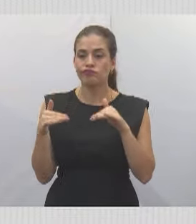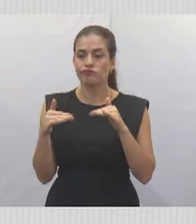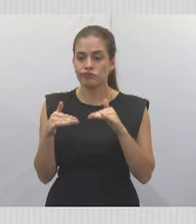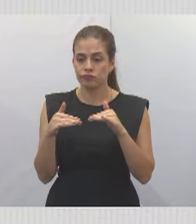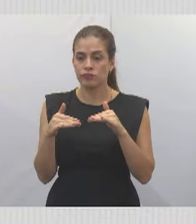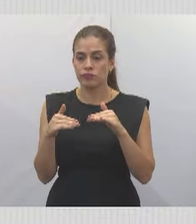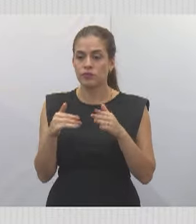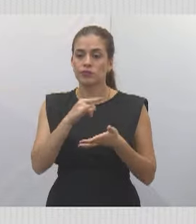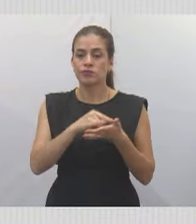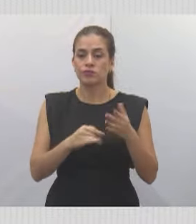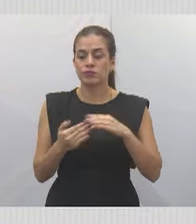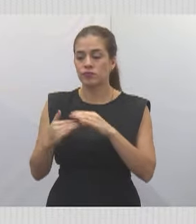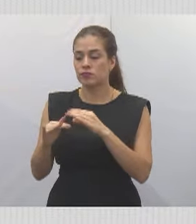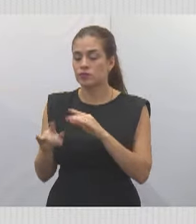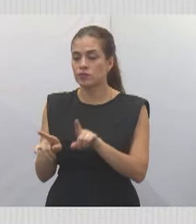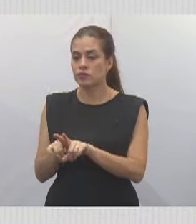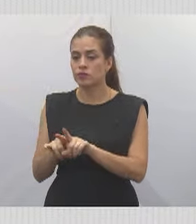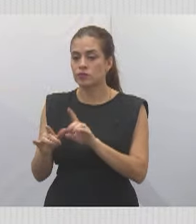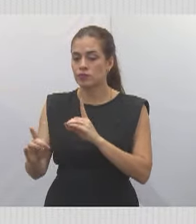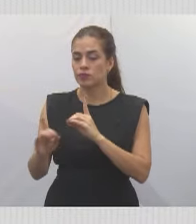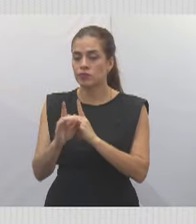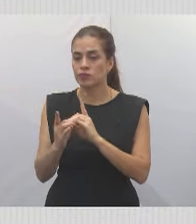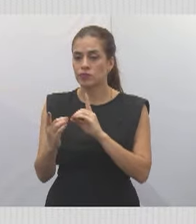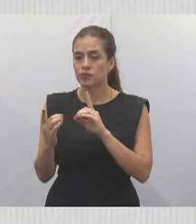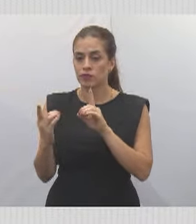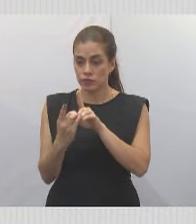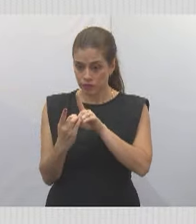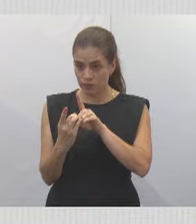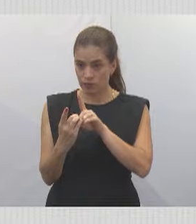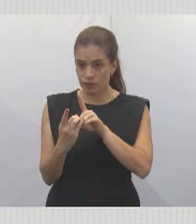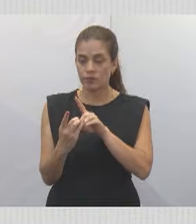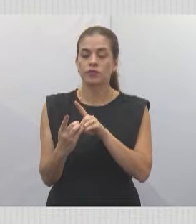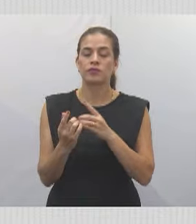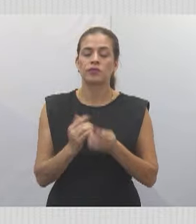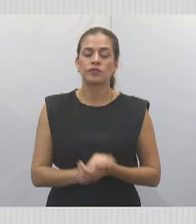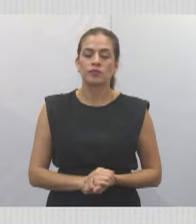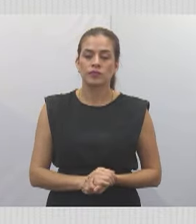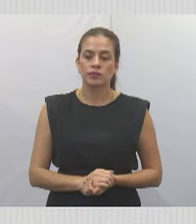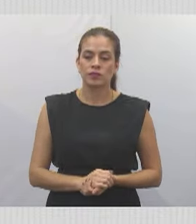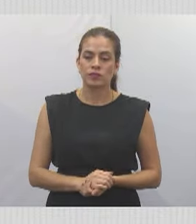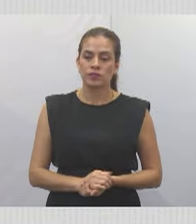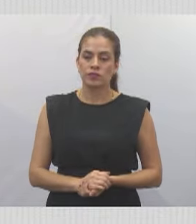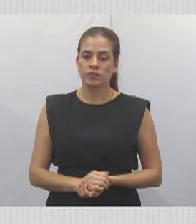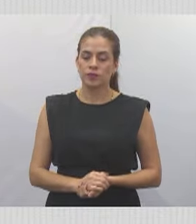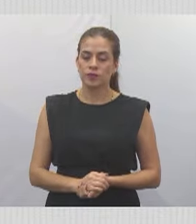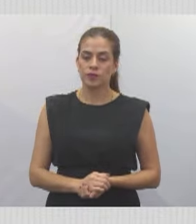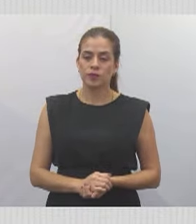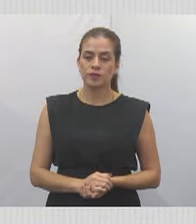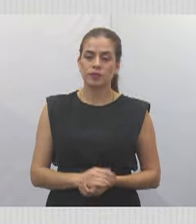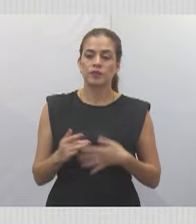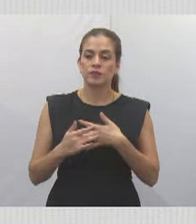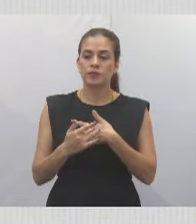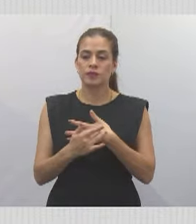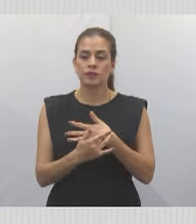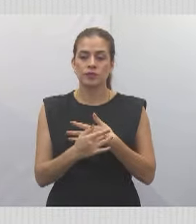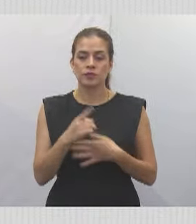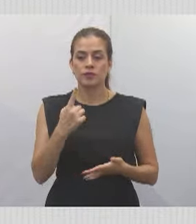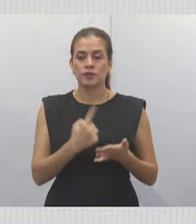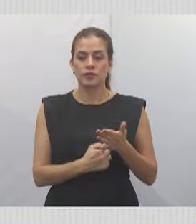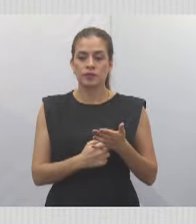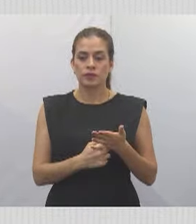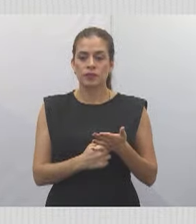os encaminhamentos e atendimentos, melhorando o acesso à população. Pode passar para a gente. Exames agendados com encaminhamento